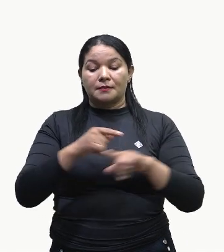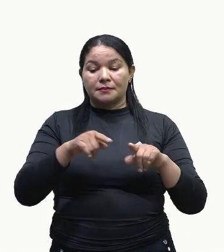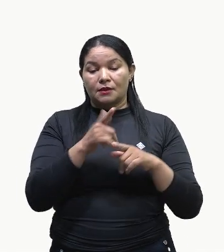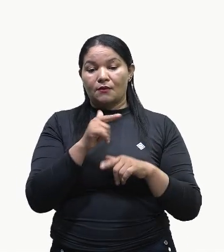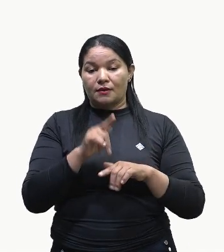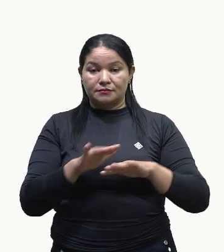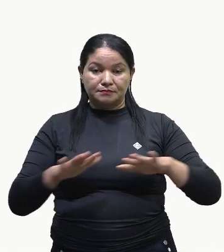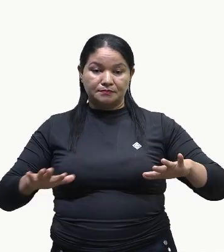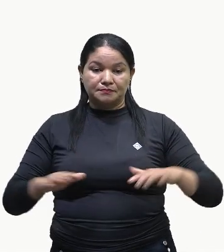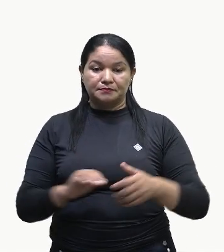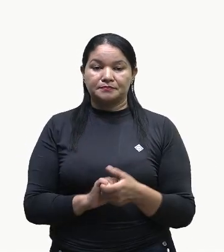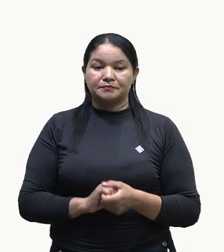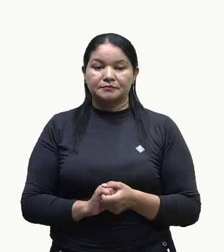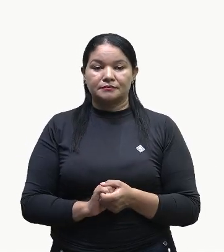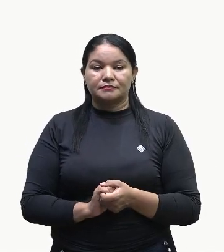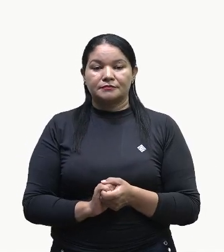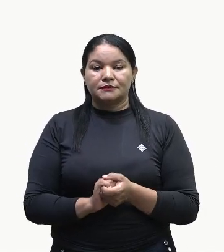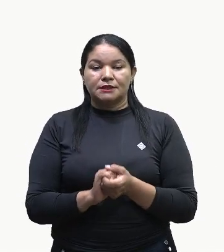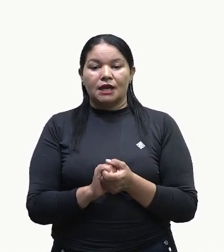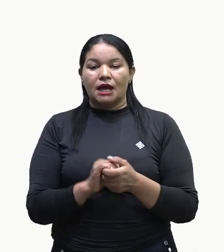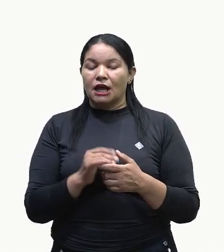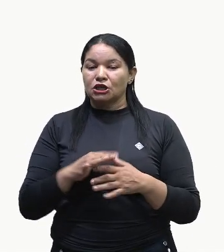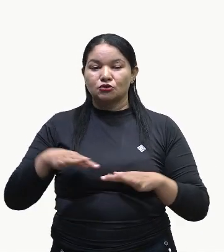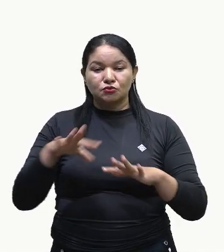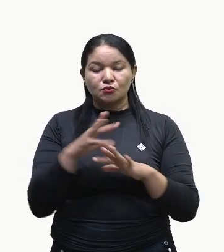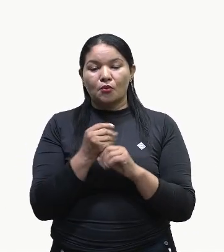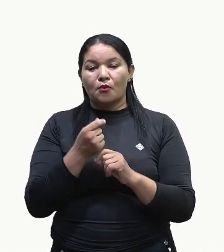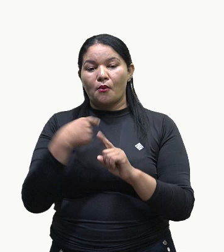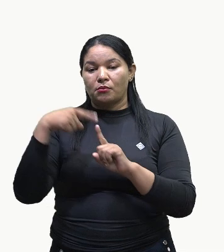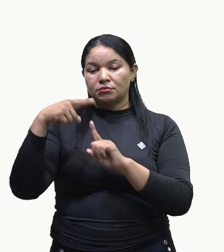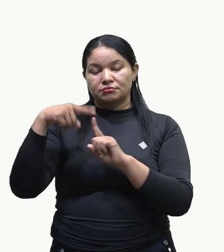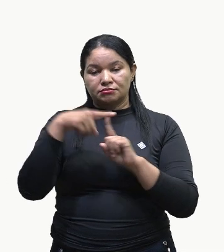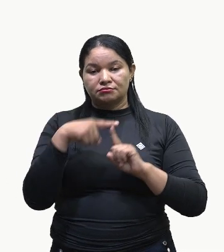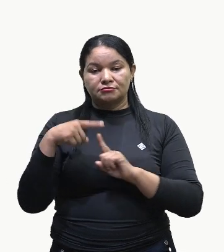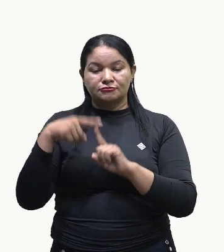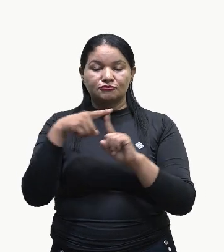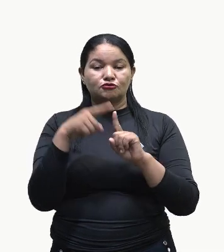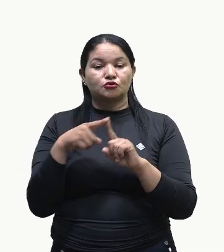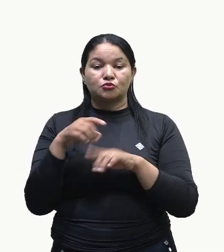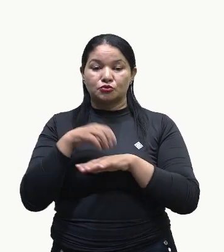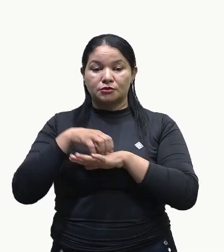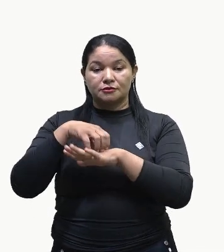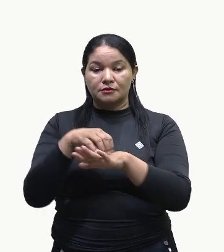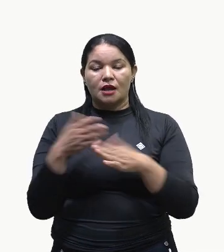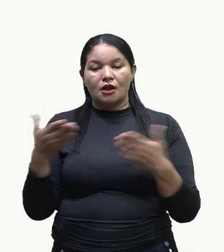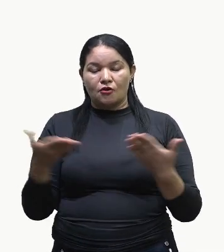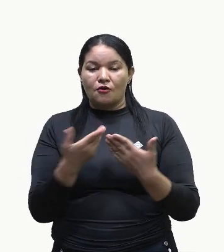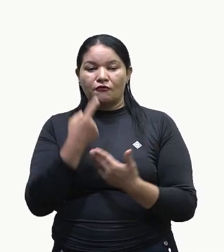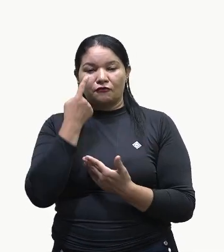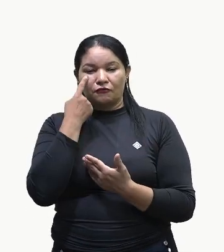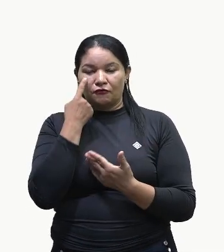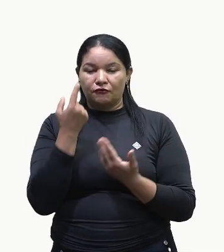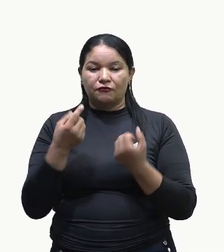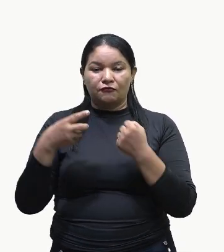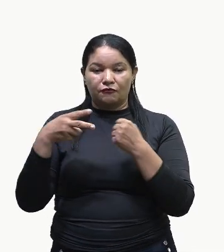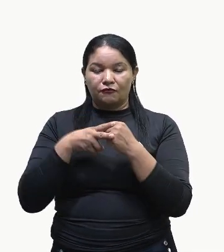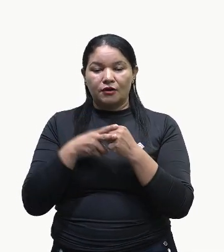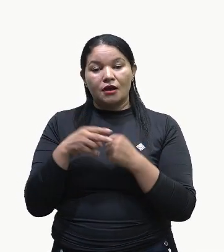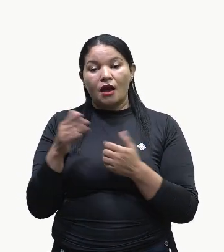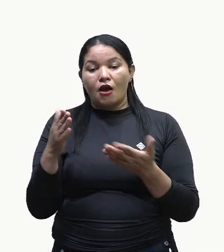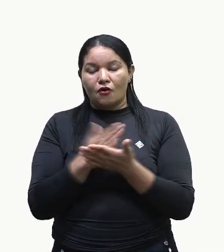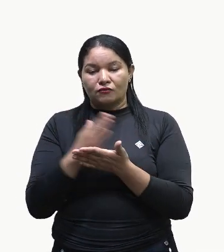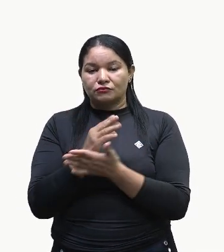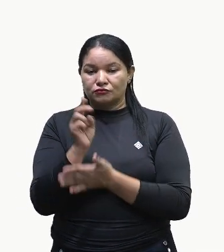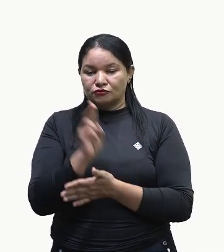aí, falando de todos esses meios de transporte, nós vamos verificar agora verbos. Alguns verbos que a gente utiliza